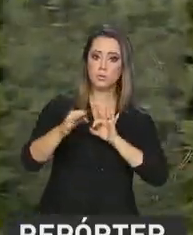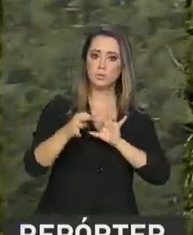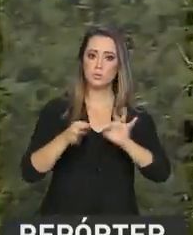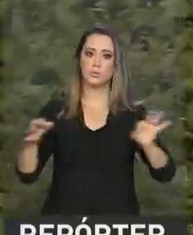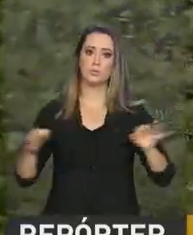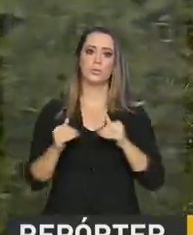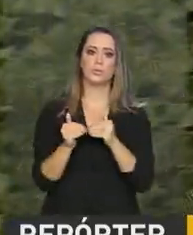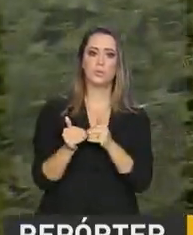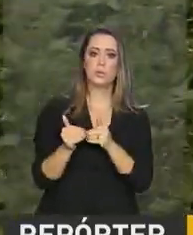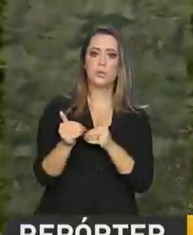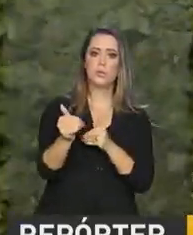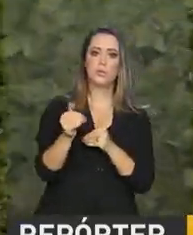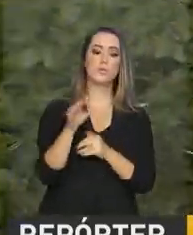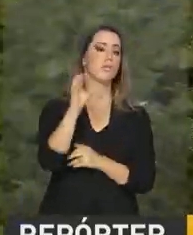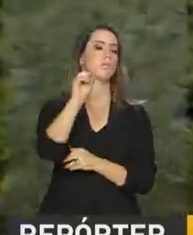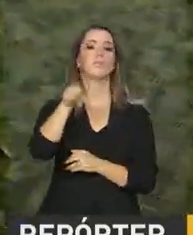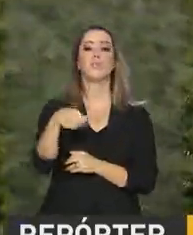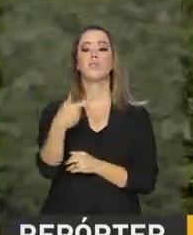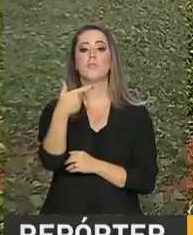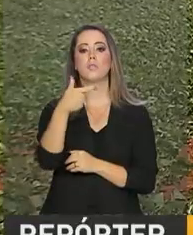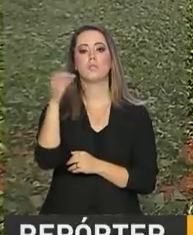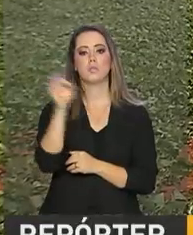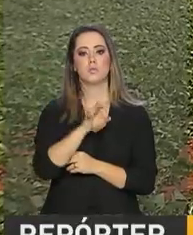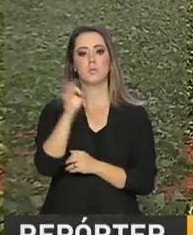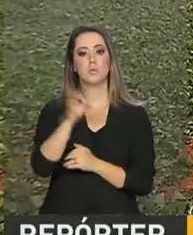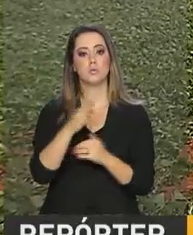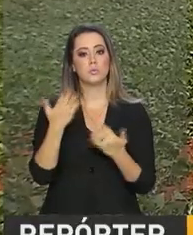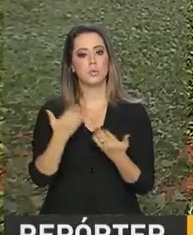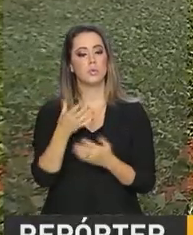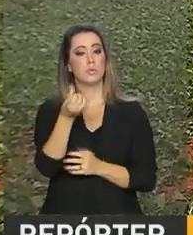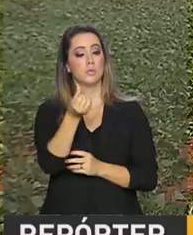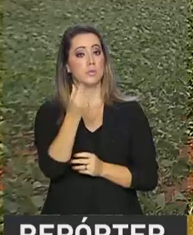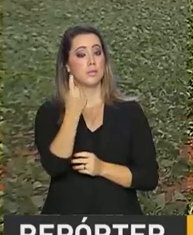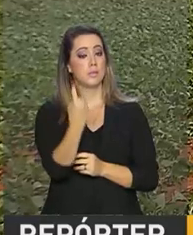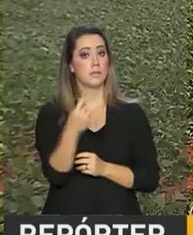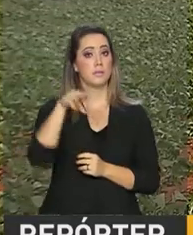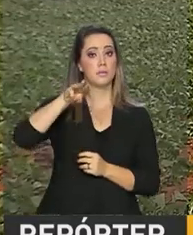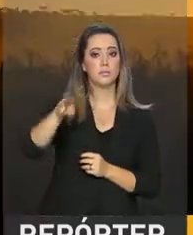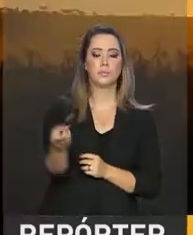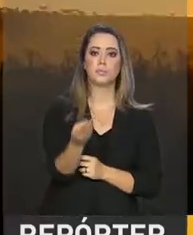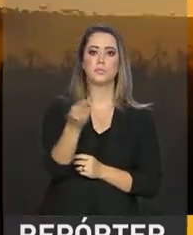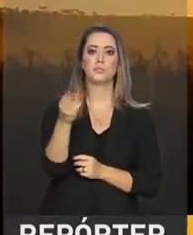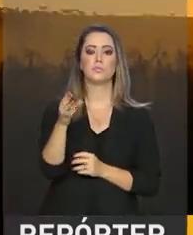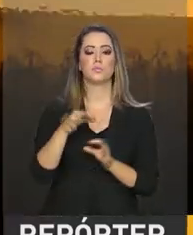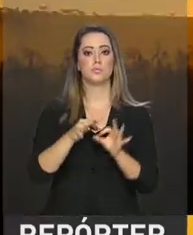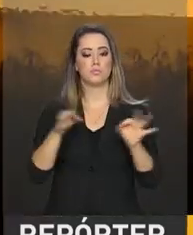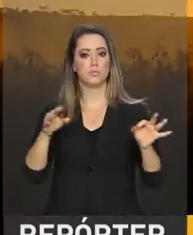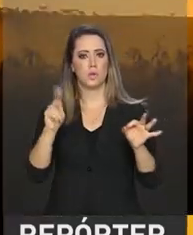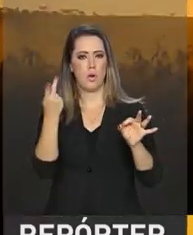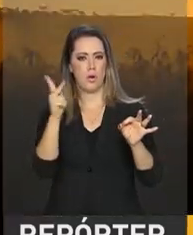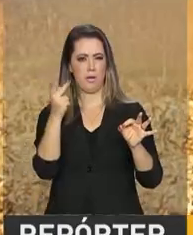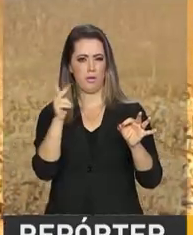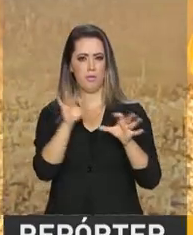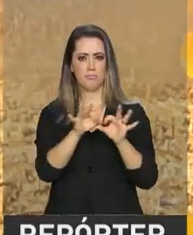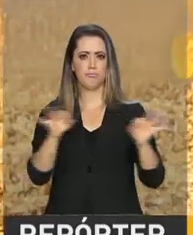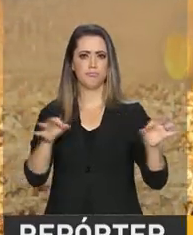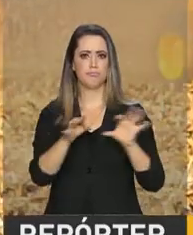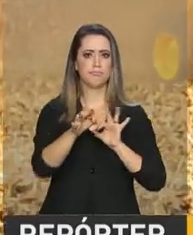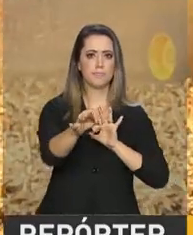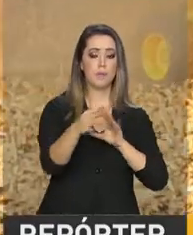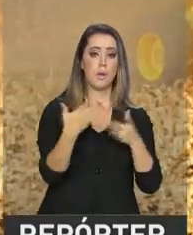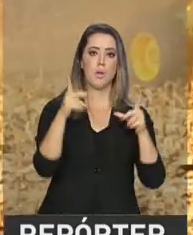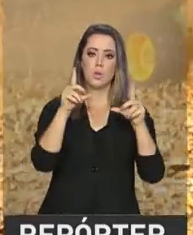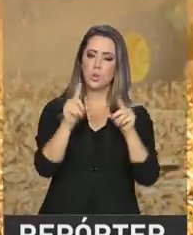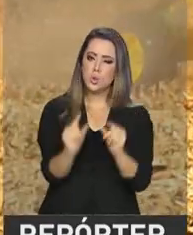pouco mais de 0,2 por cento passando para 61 milhões de hectares apesar de terem apresentado queda na